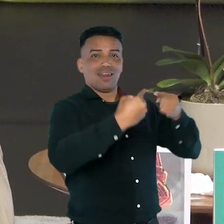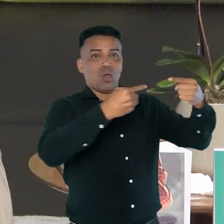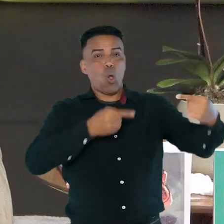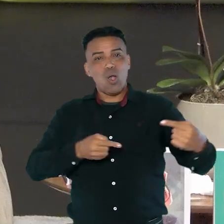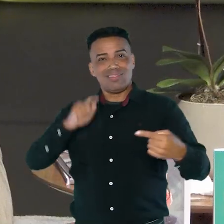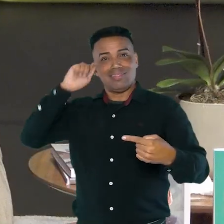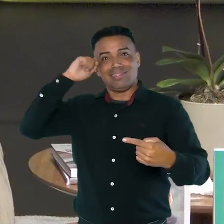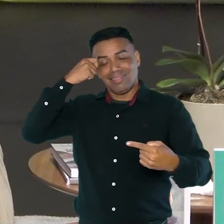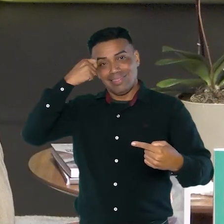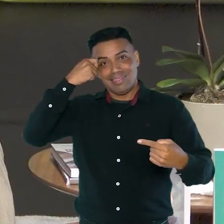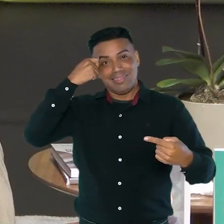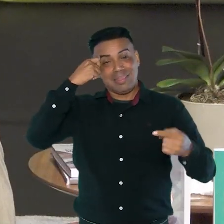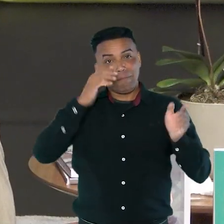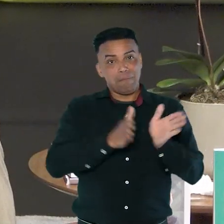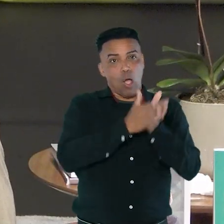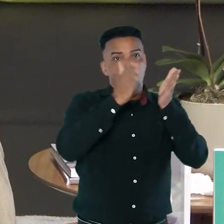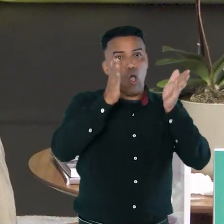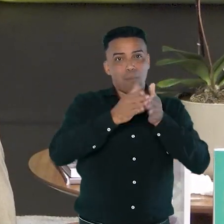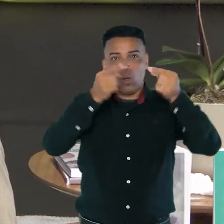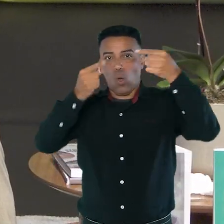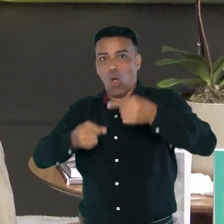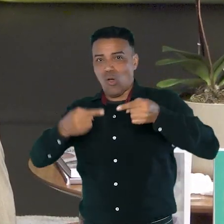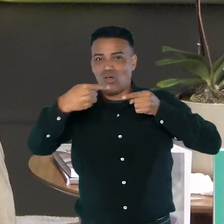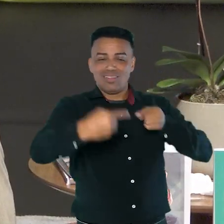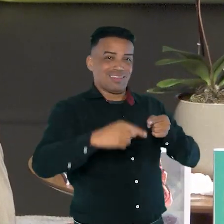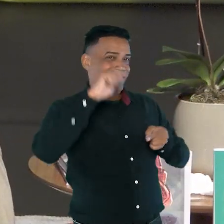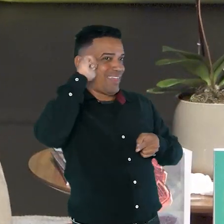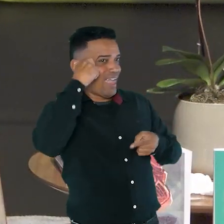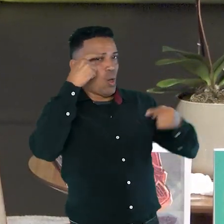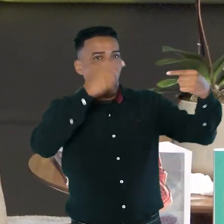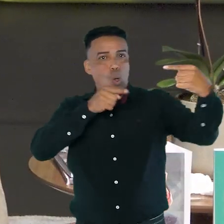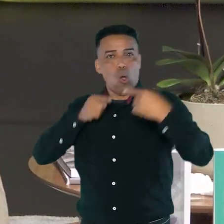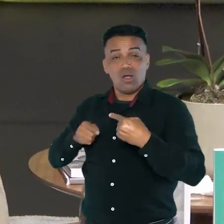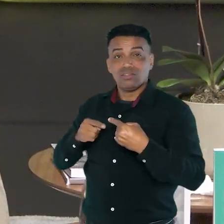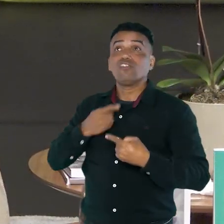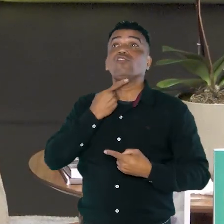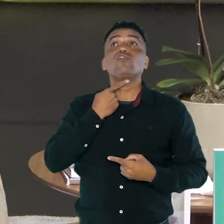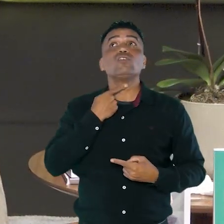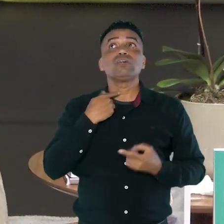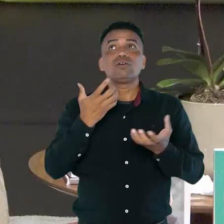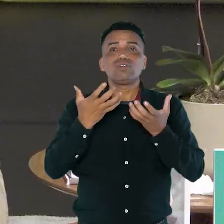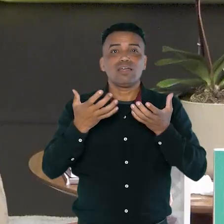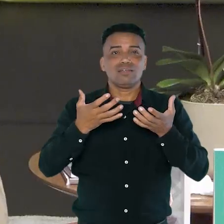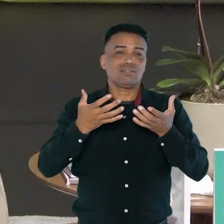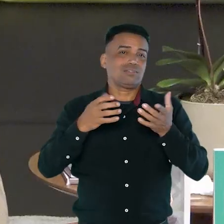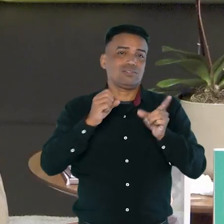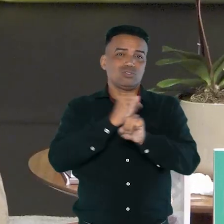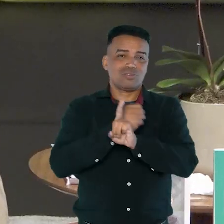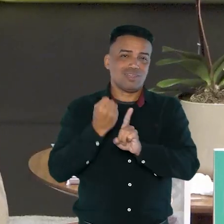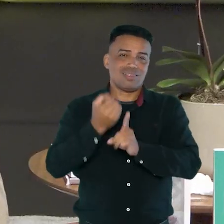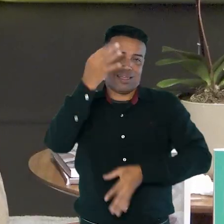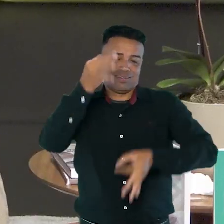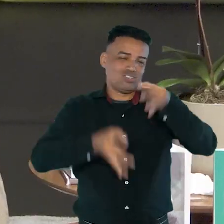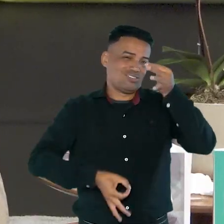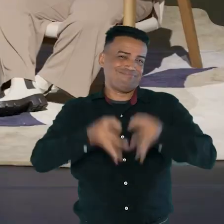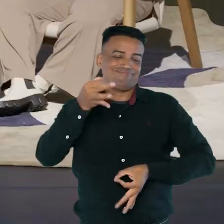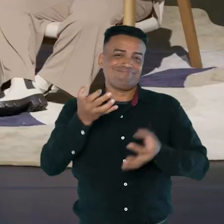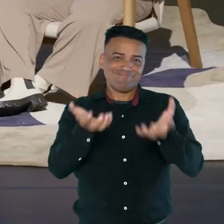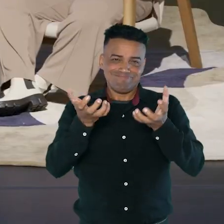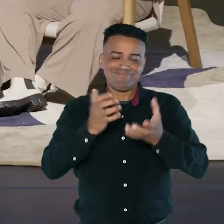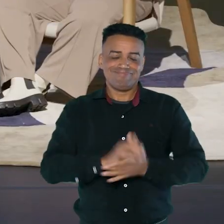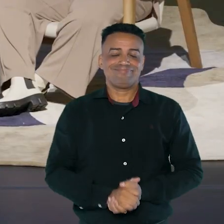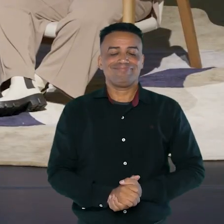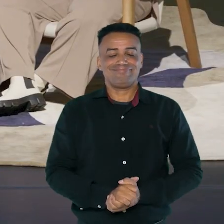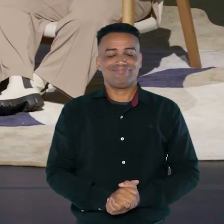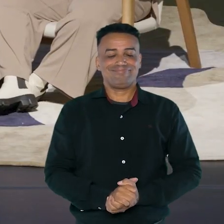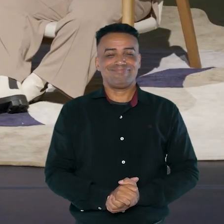um do outro, agora as pessoas odeiam a gente. Então, eu vejo como sede de justiça social. Firmeza?